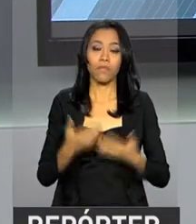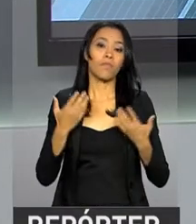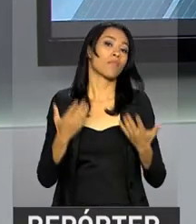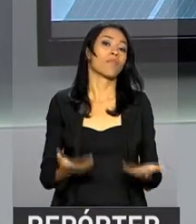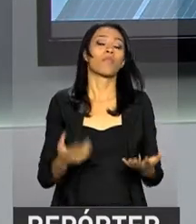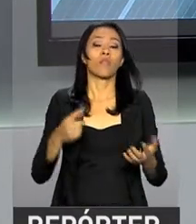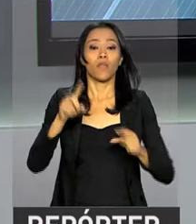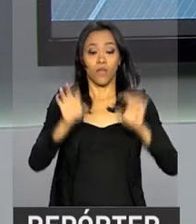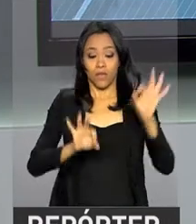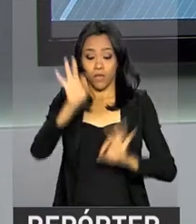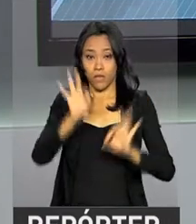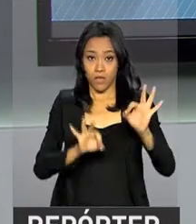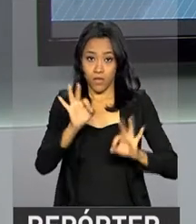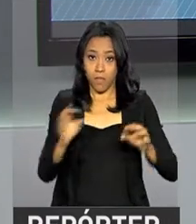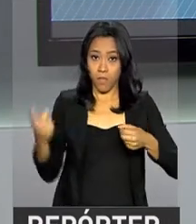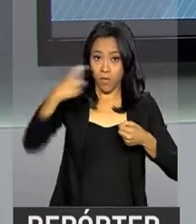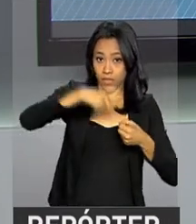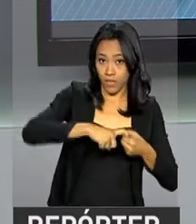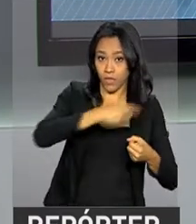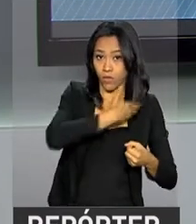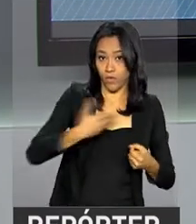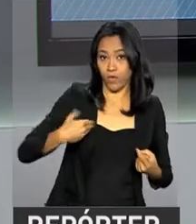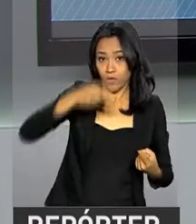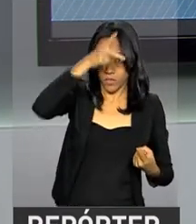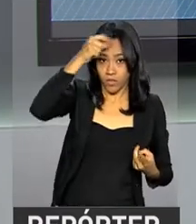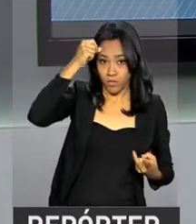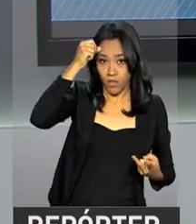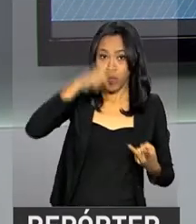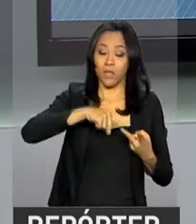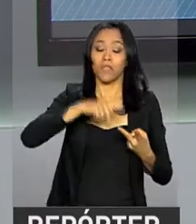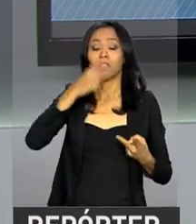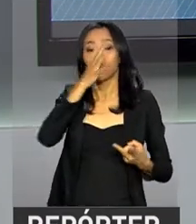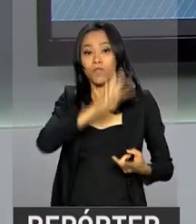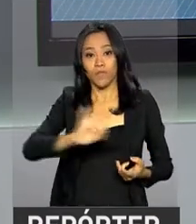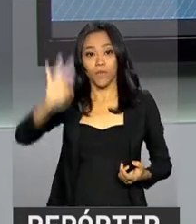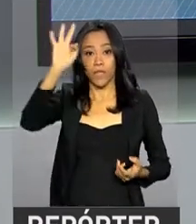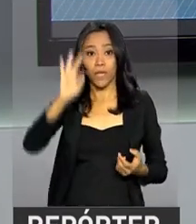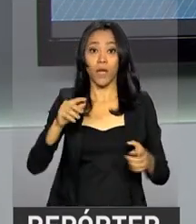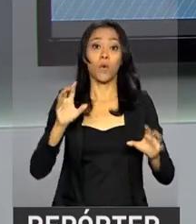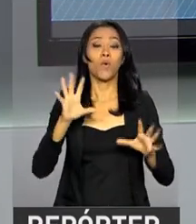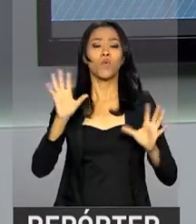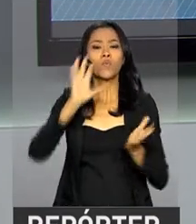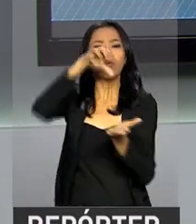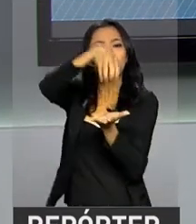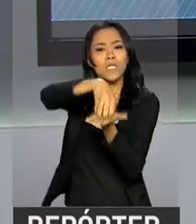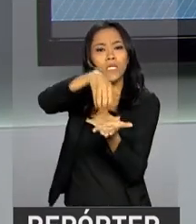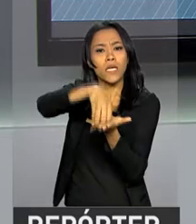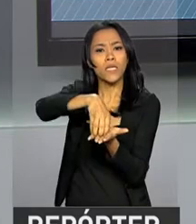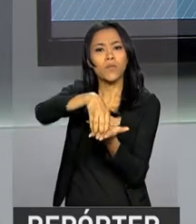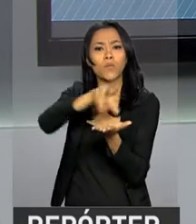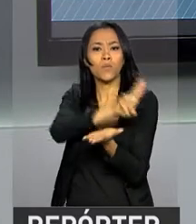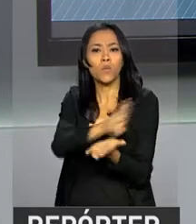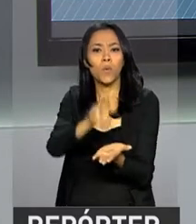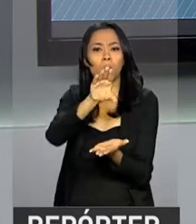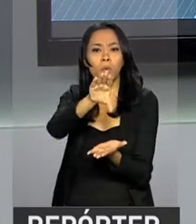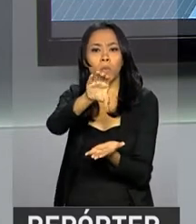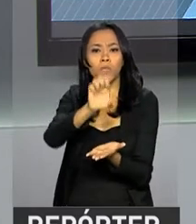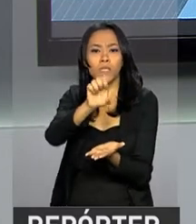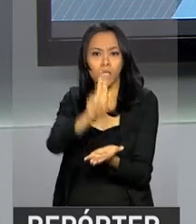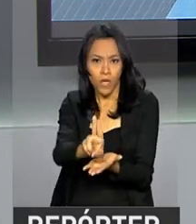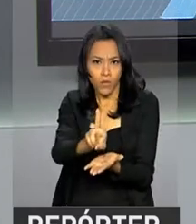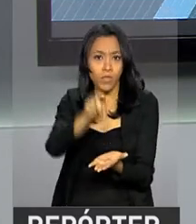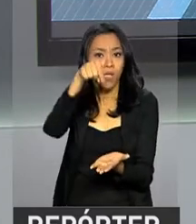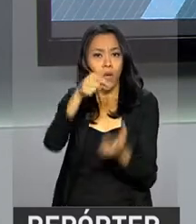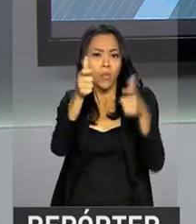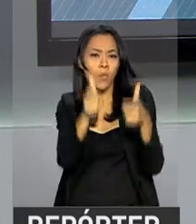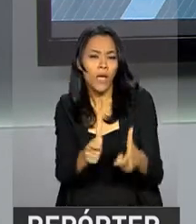Implementados em parceria entre governos municipais e federal, os Centros de Arte e Esportes Unificados, os CEUs, são espaços